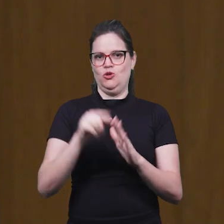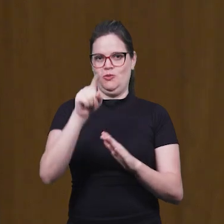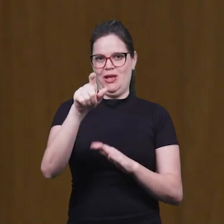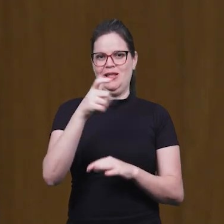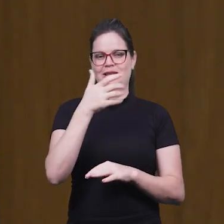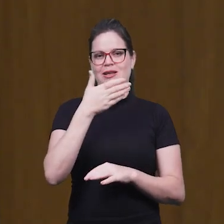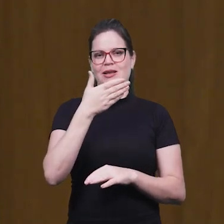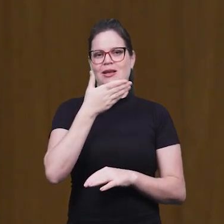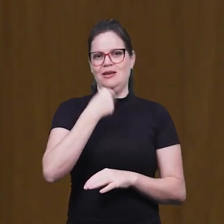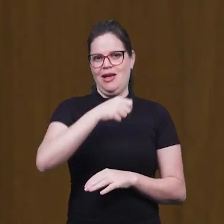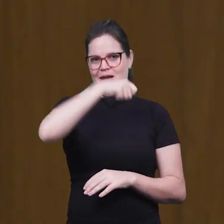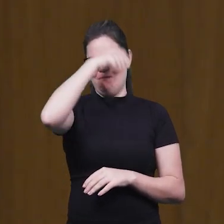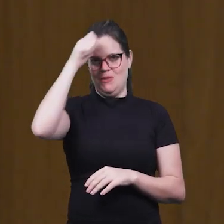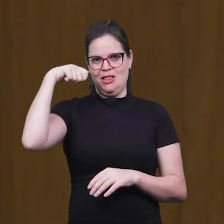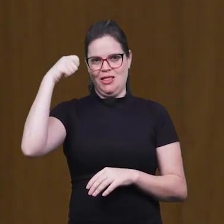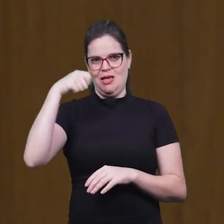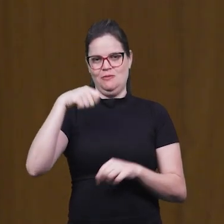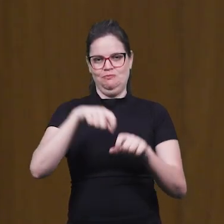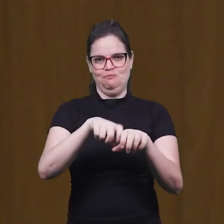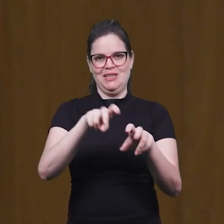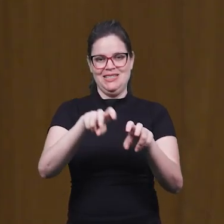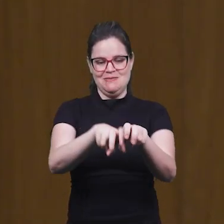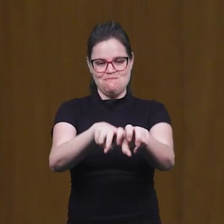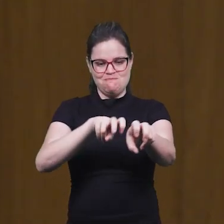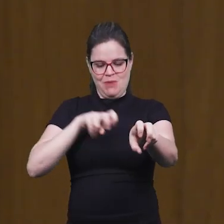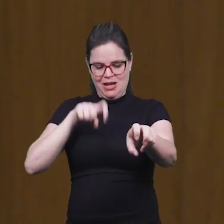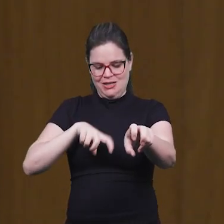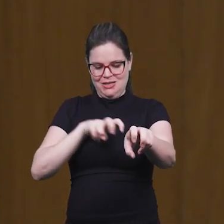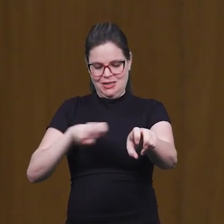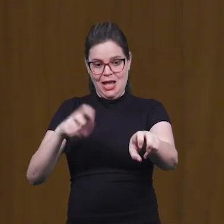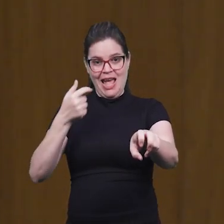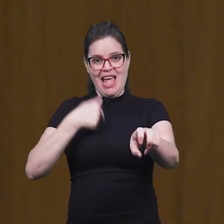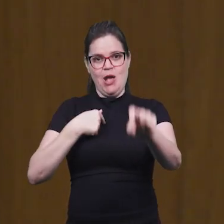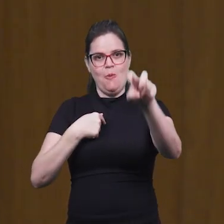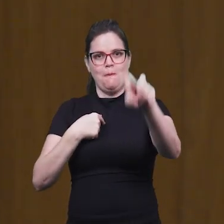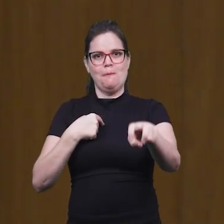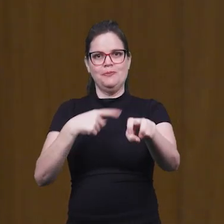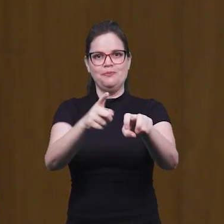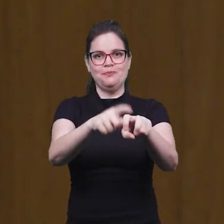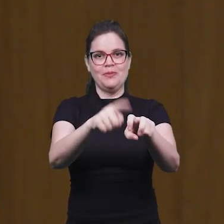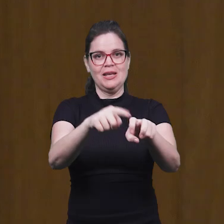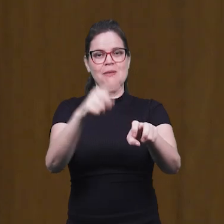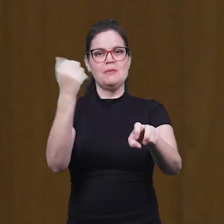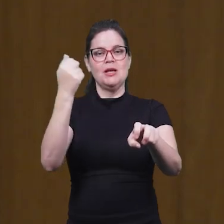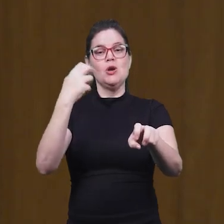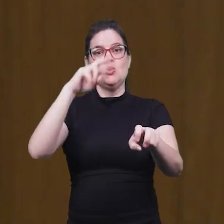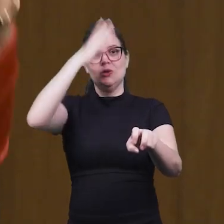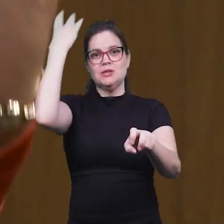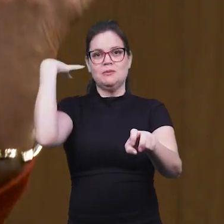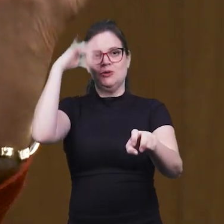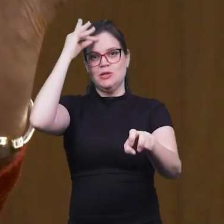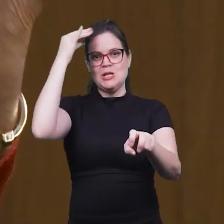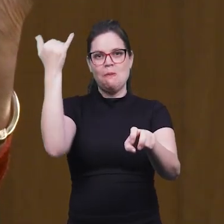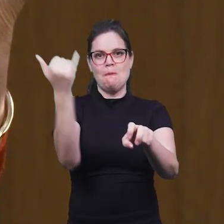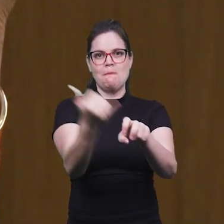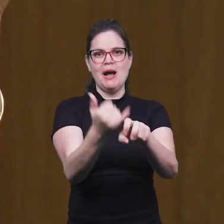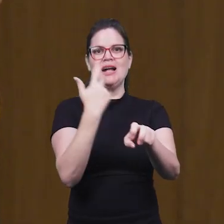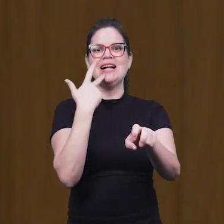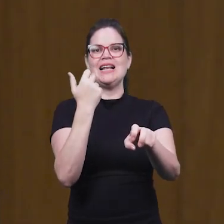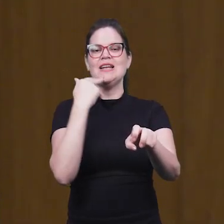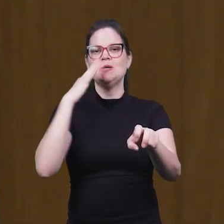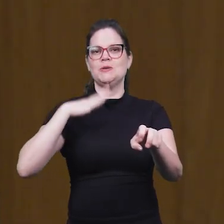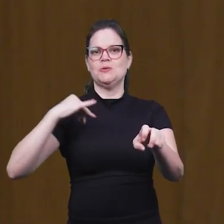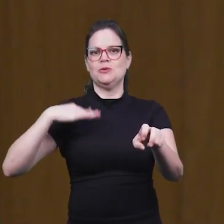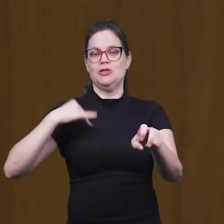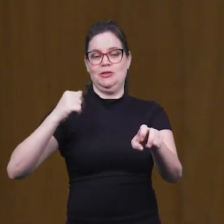eu estava lá no primeiro banco e fui usada numa palavra profética e o Espírito Santo tocou ele lá atrás,